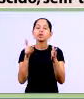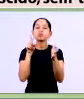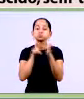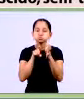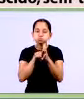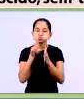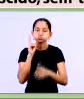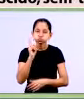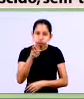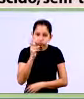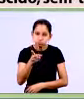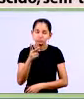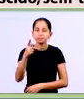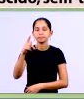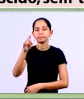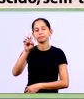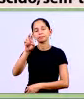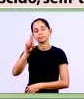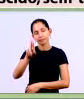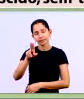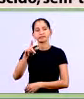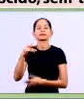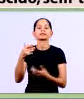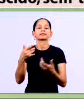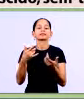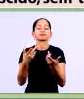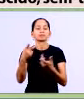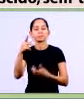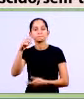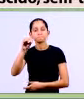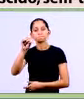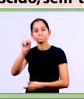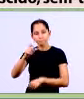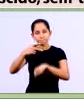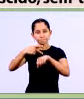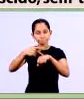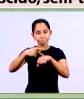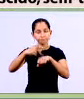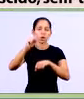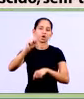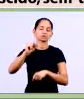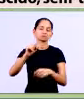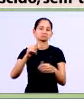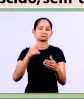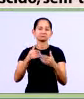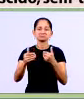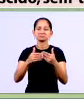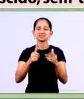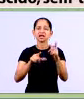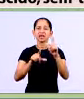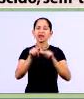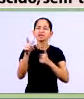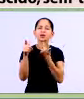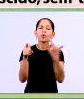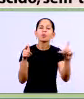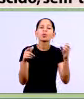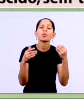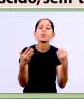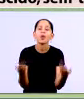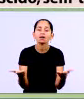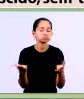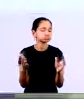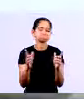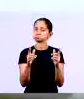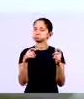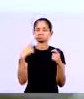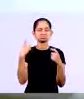perdeu. Pré-natal, pró-desarmamento, pós-graduação. Não importa com que letra inicia a palavra importa. seguinte. Não